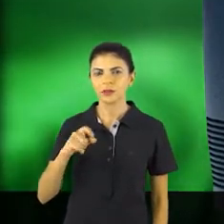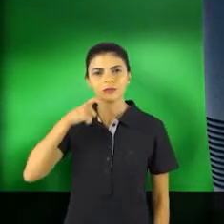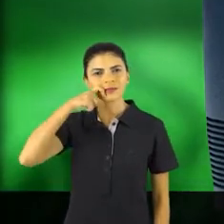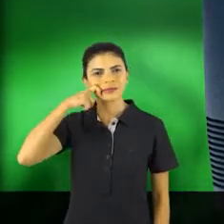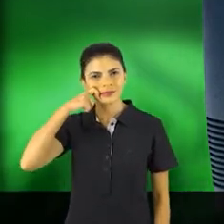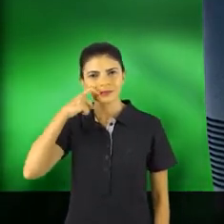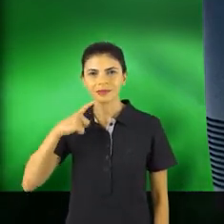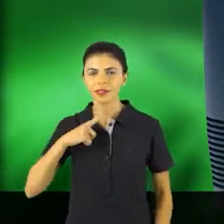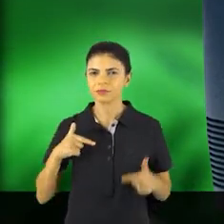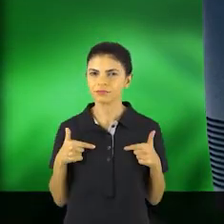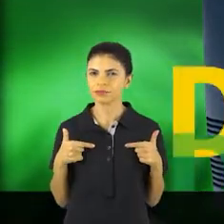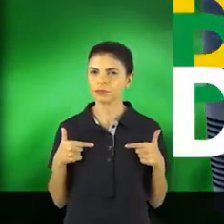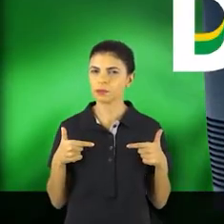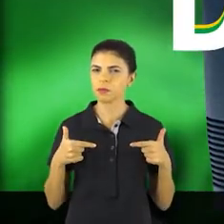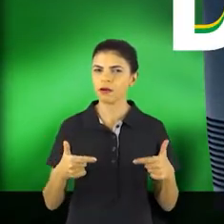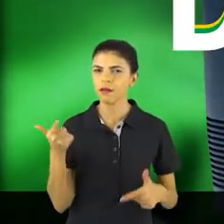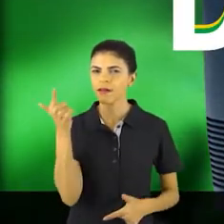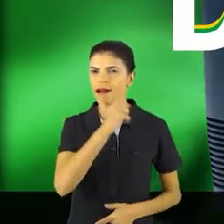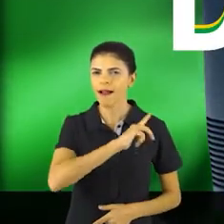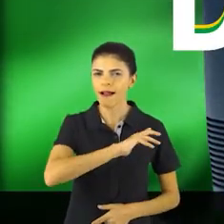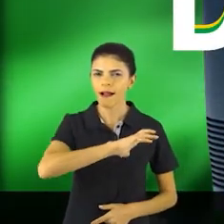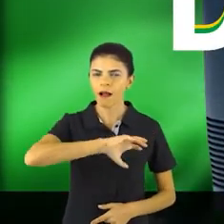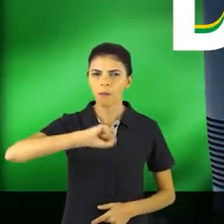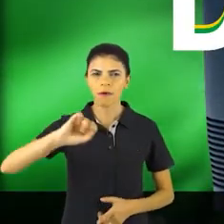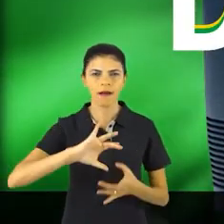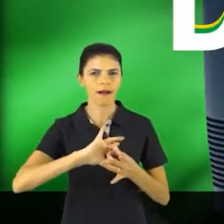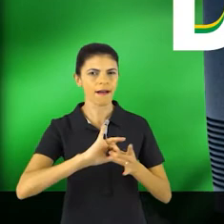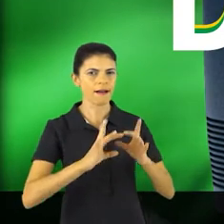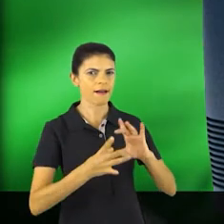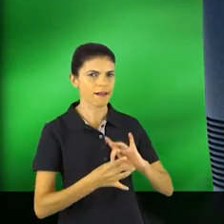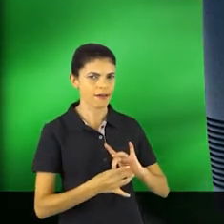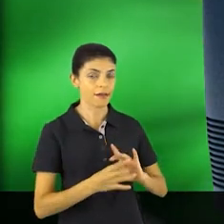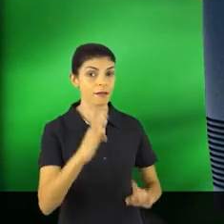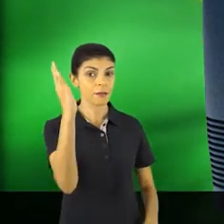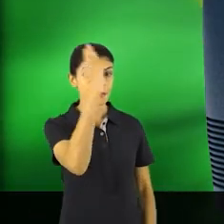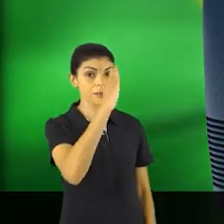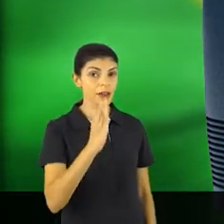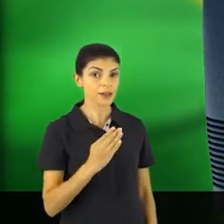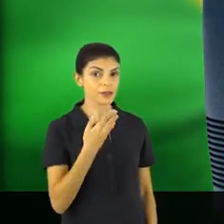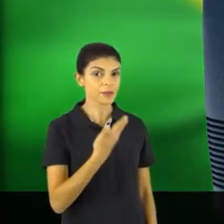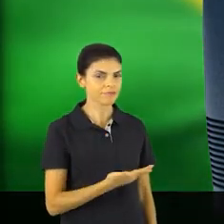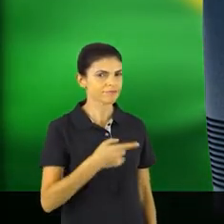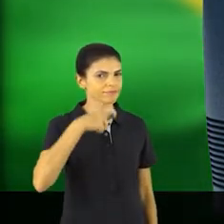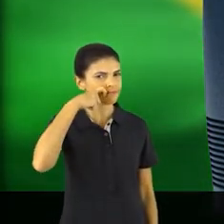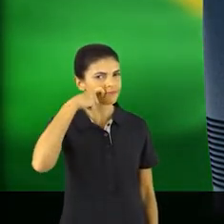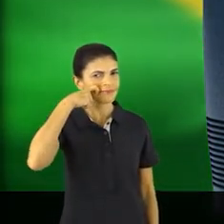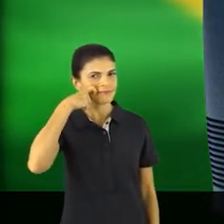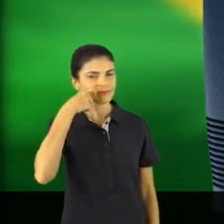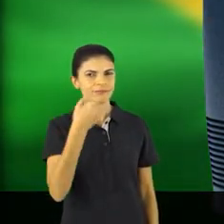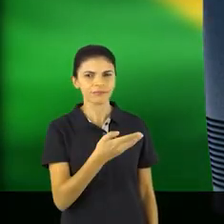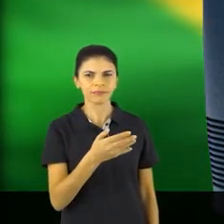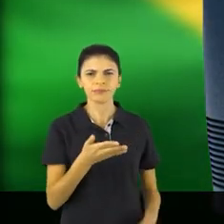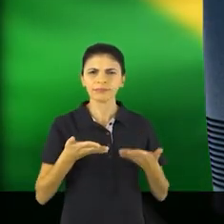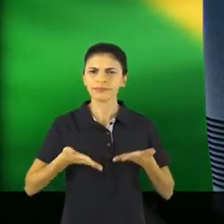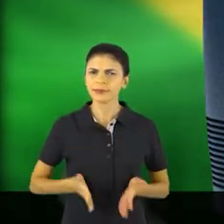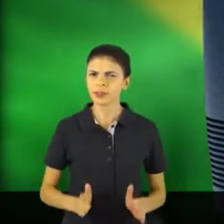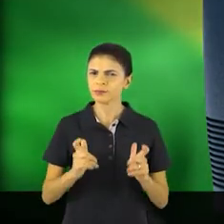Luiz Lima tem a determinação de um campeão olímpico. Brasil, Luiz